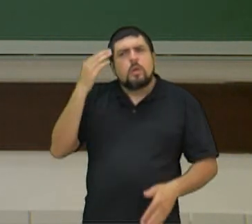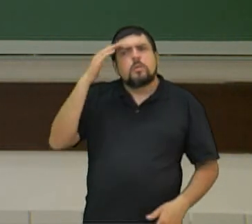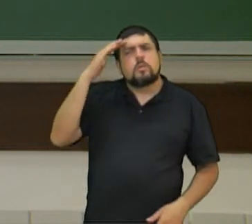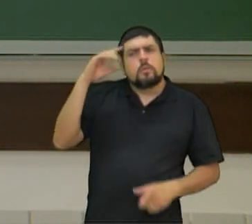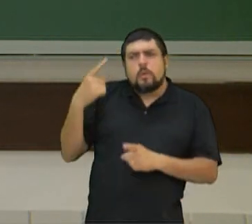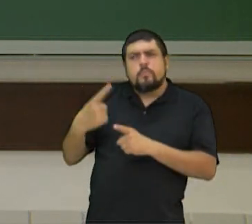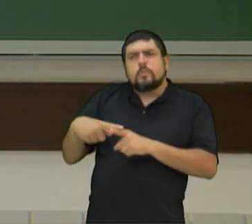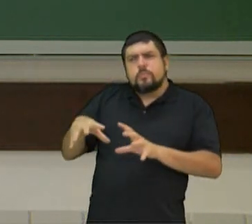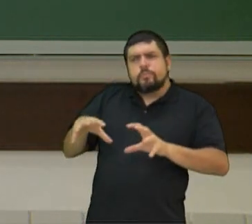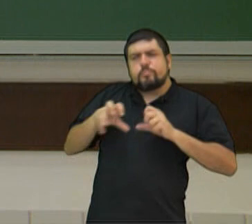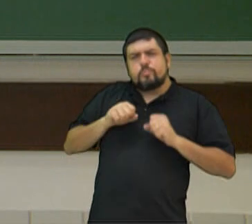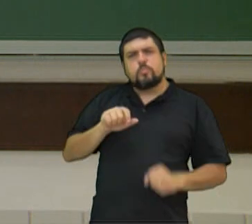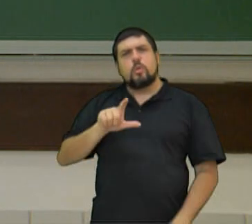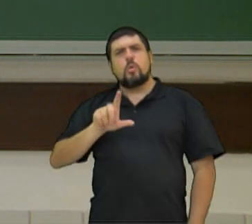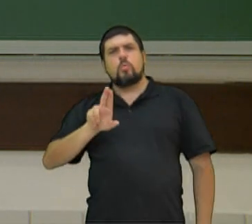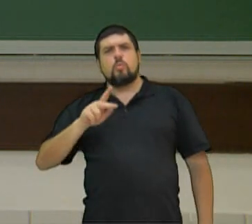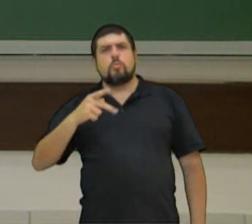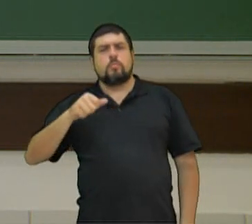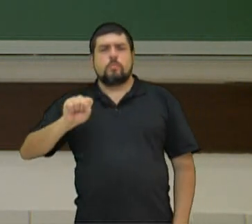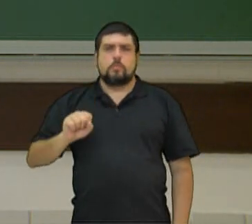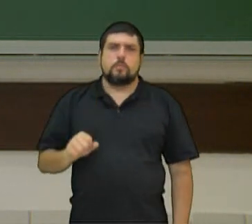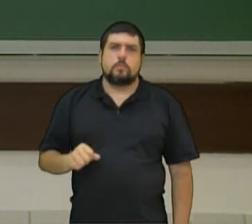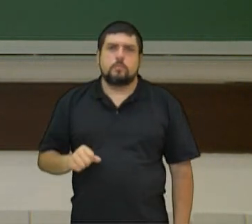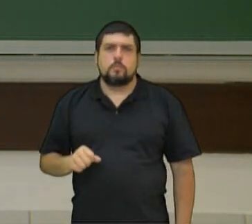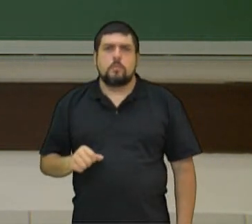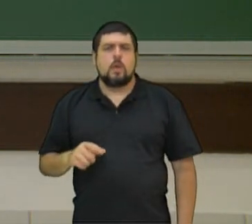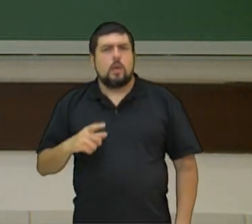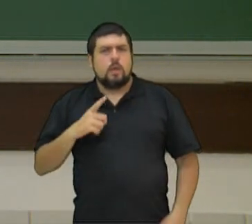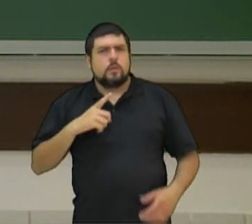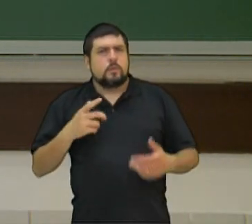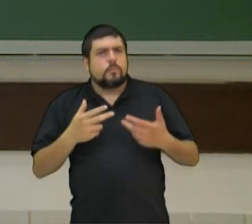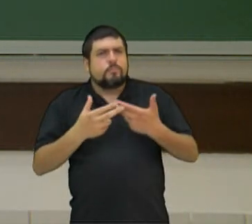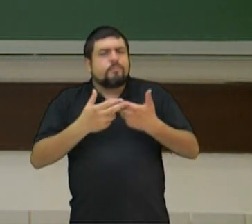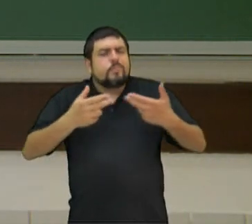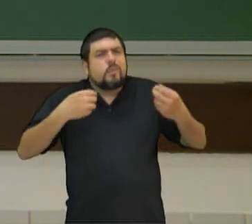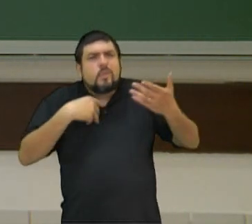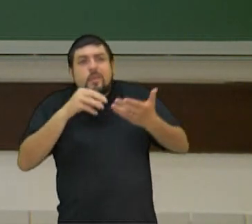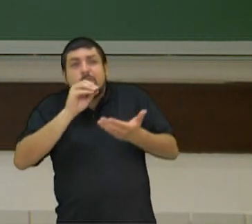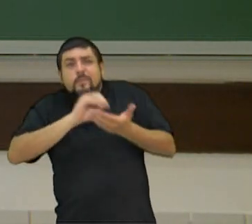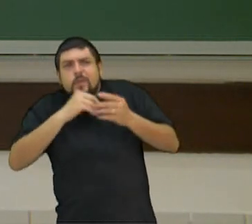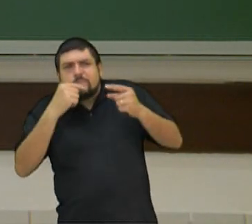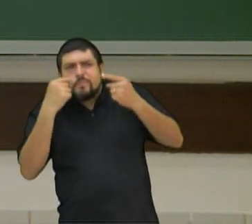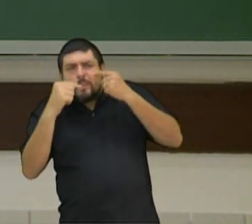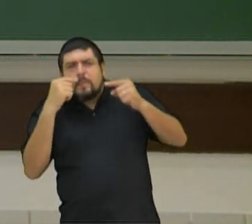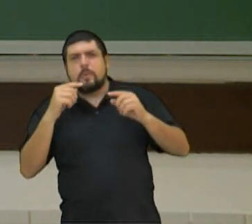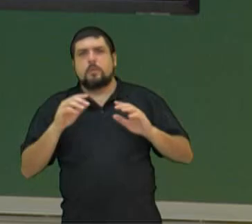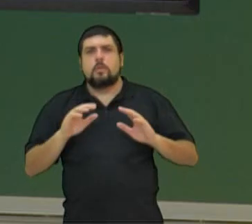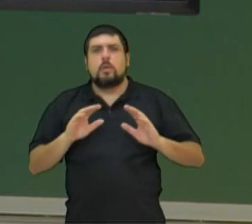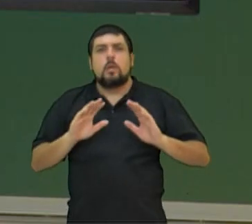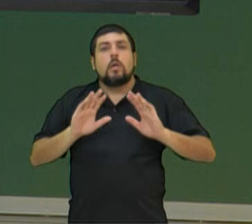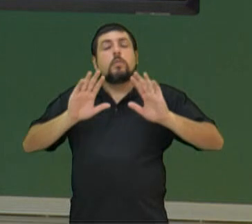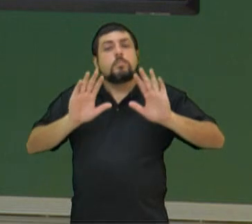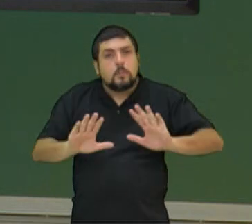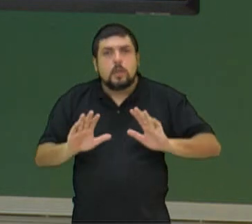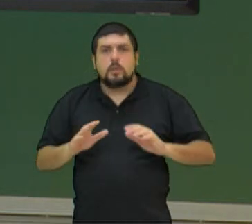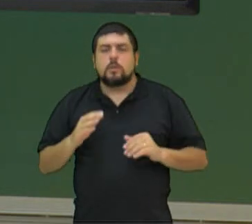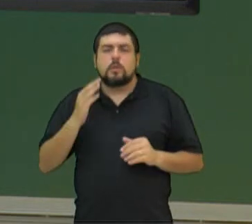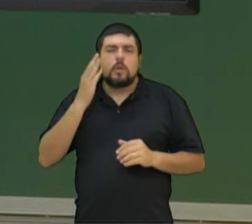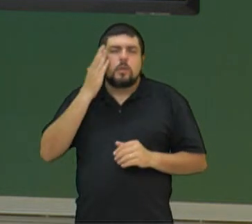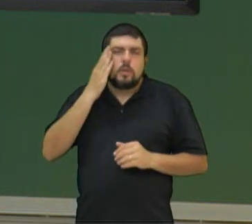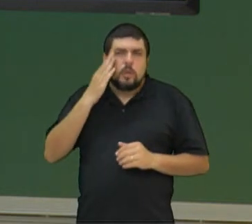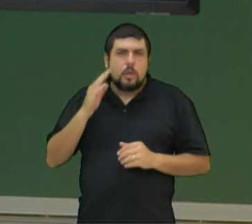tá? Ainda há muita coisa para ser descoberta sobre ela, mas o que já se sabe é que ela vai levar a